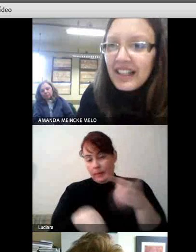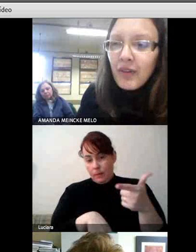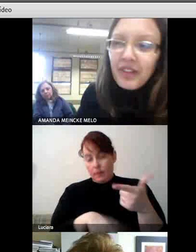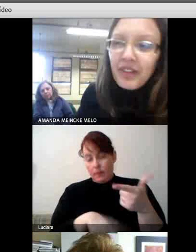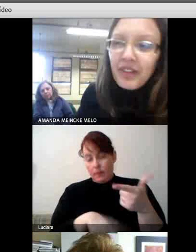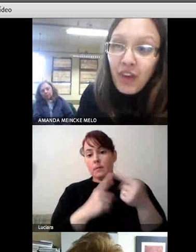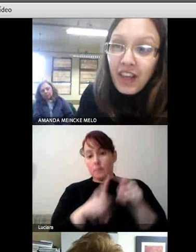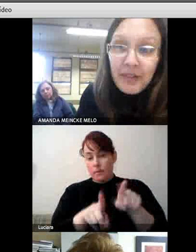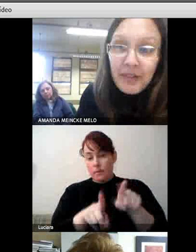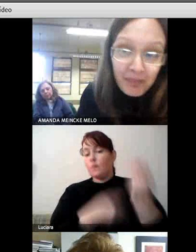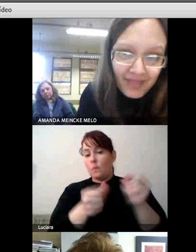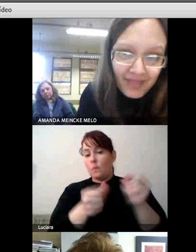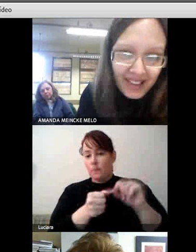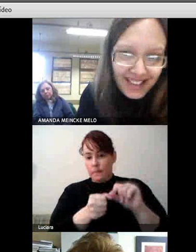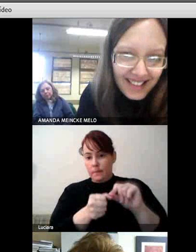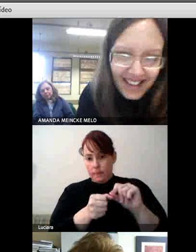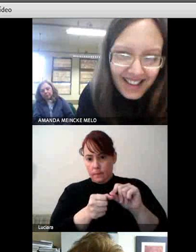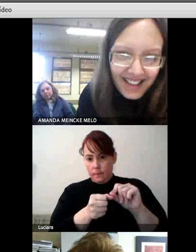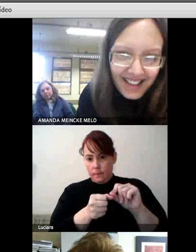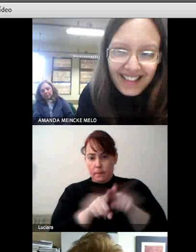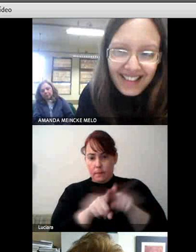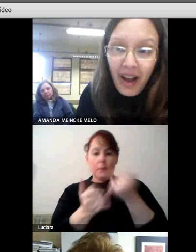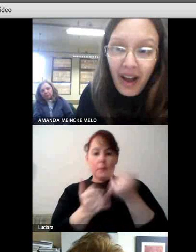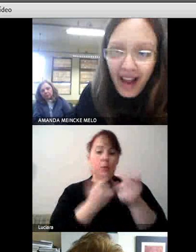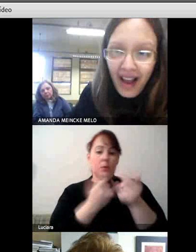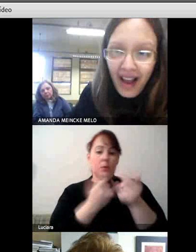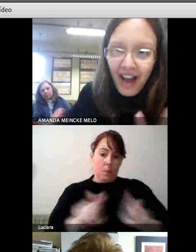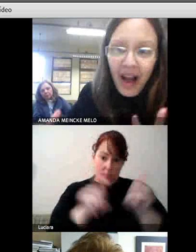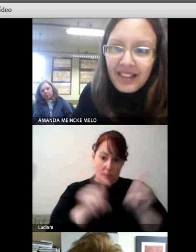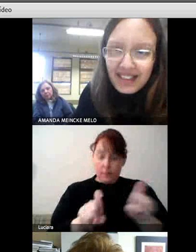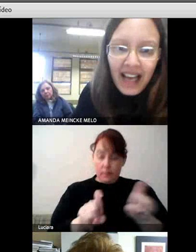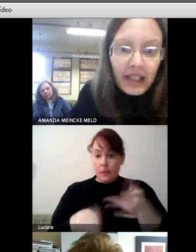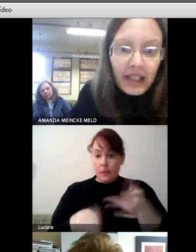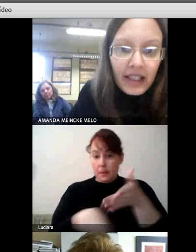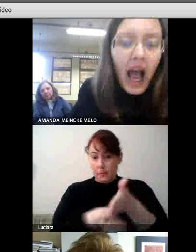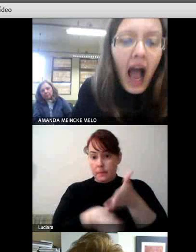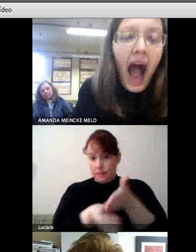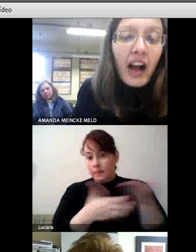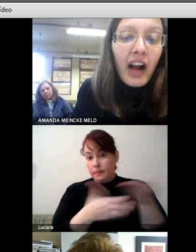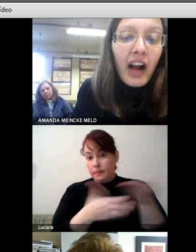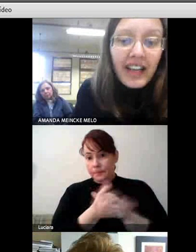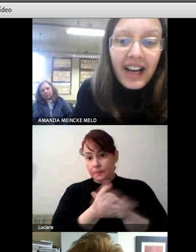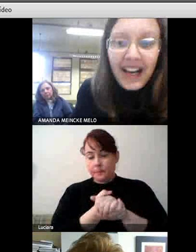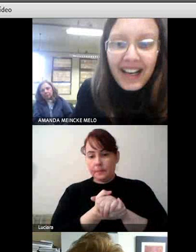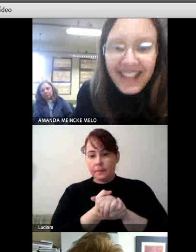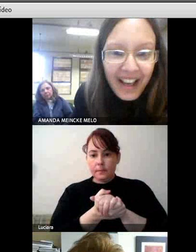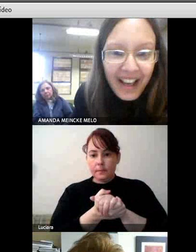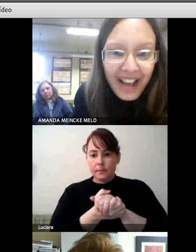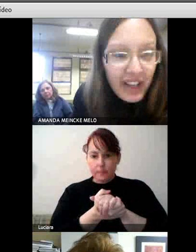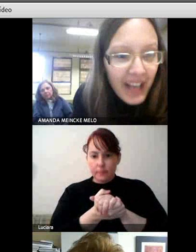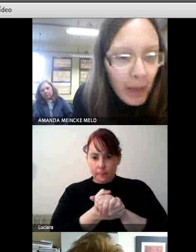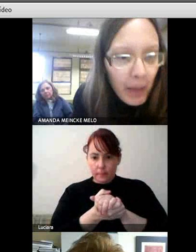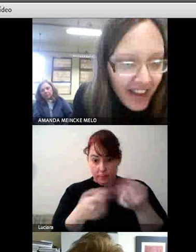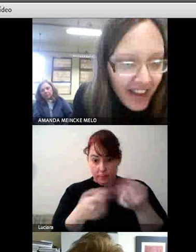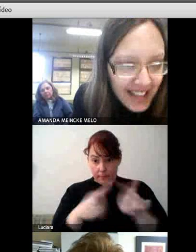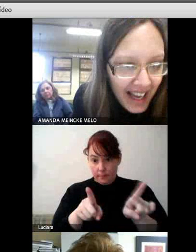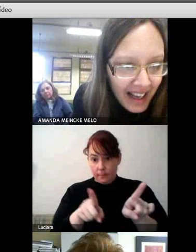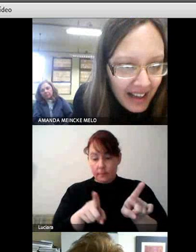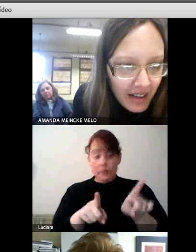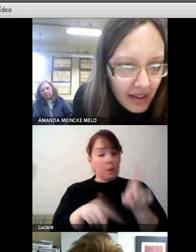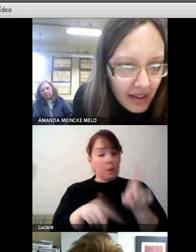Enfim. Então, a ferramenta está aí. Agora, eu queria